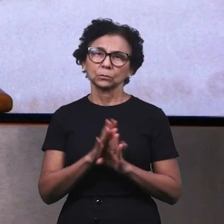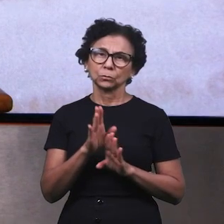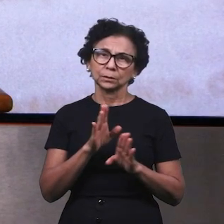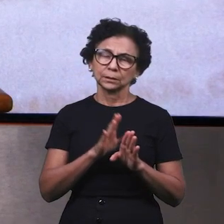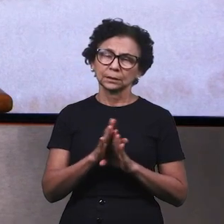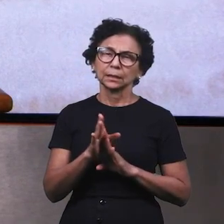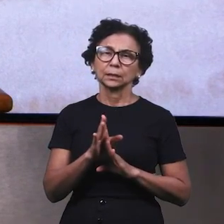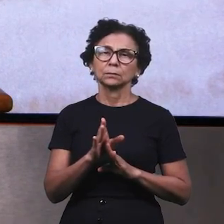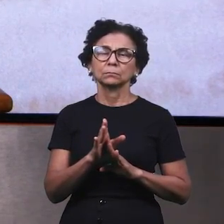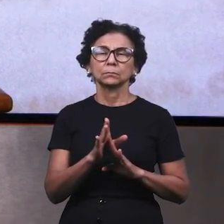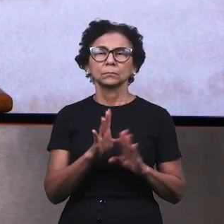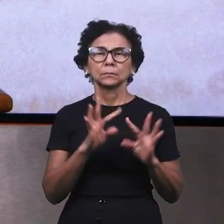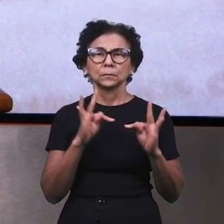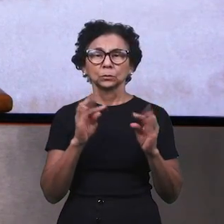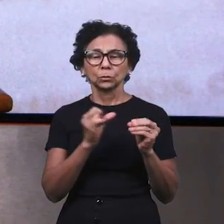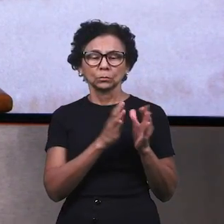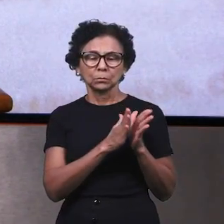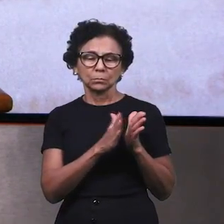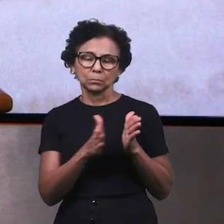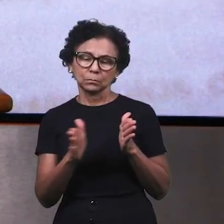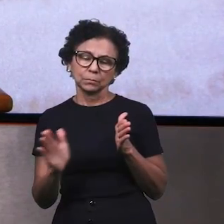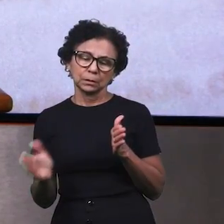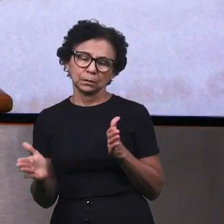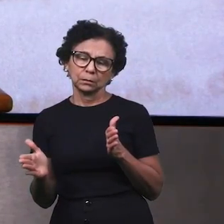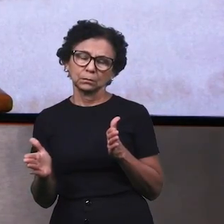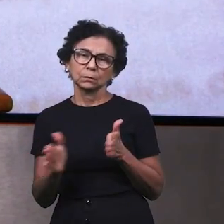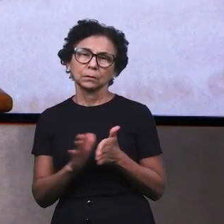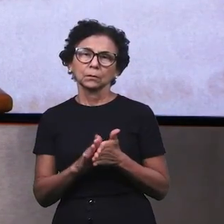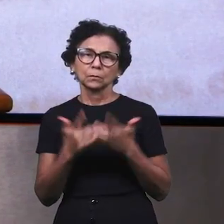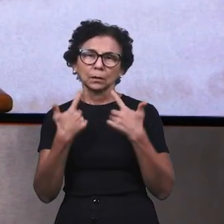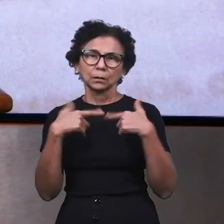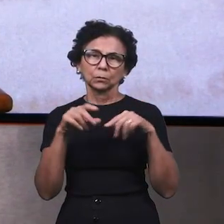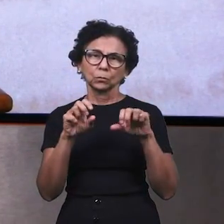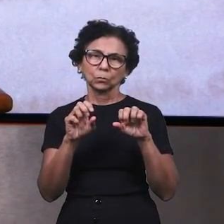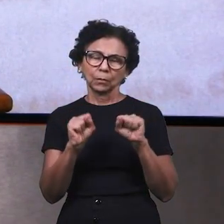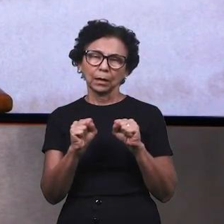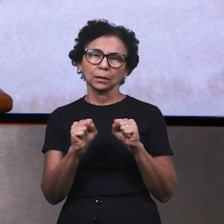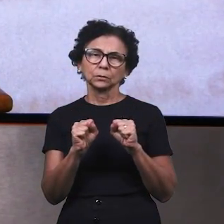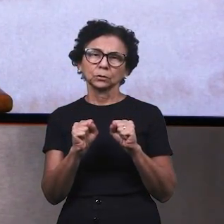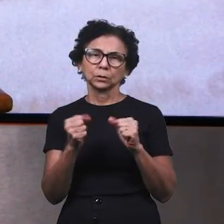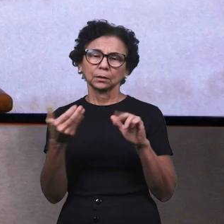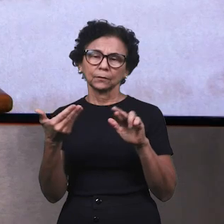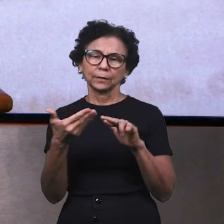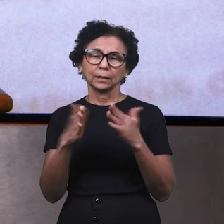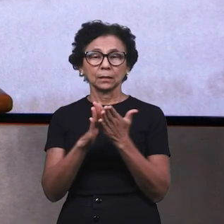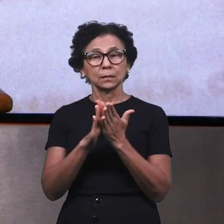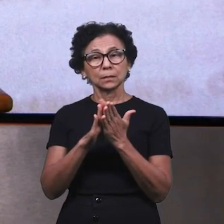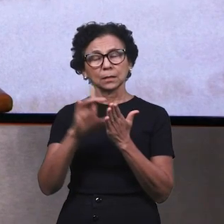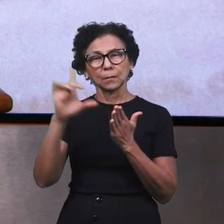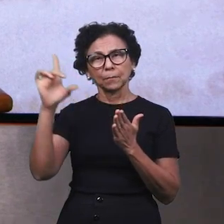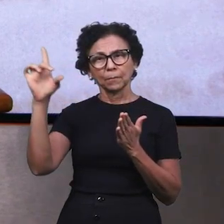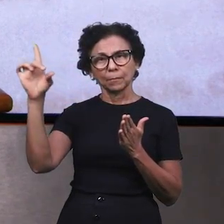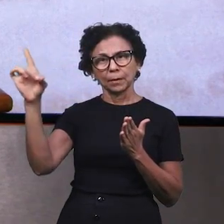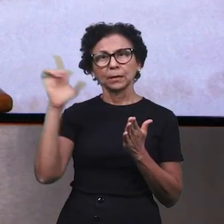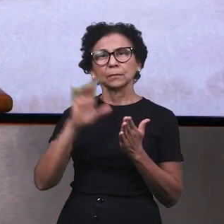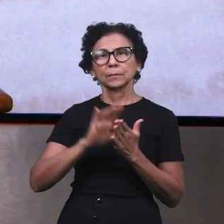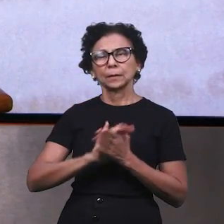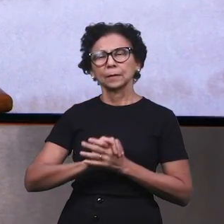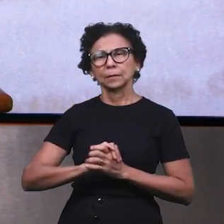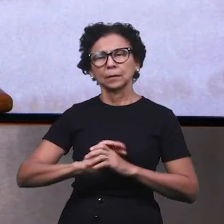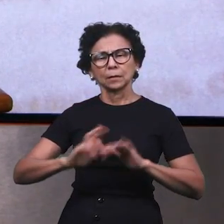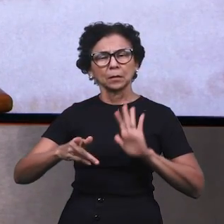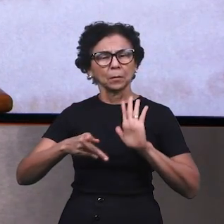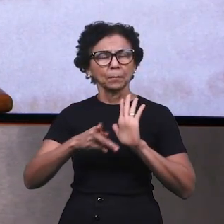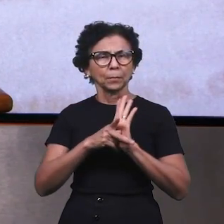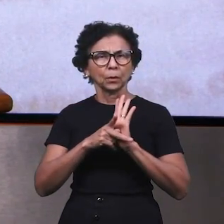os tempos. Assim, a linguagem bíblica é dotada de uma estilística